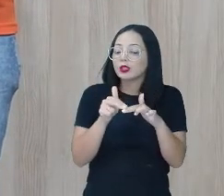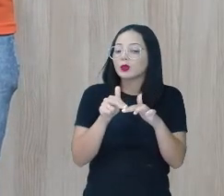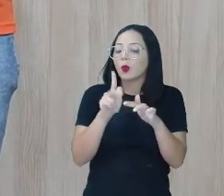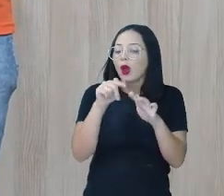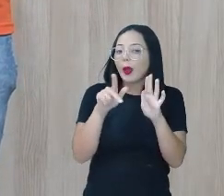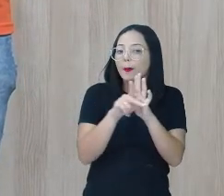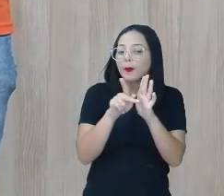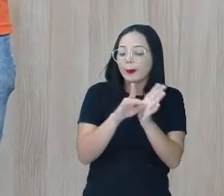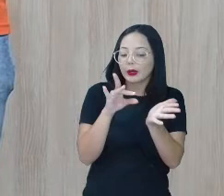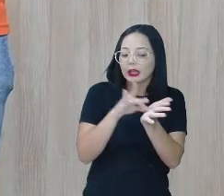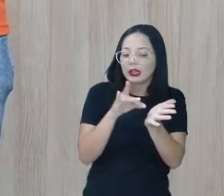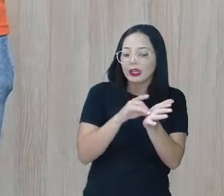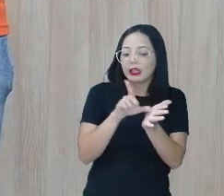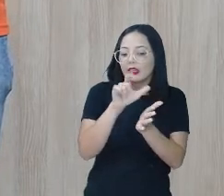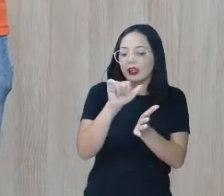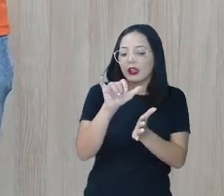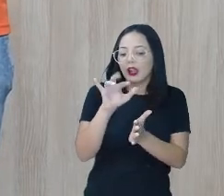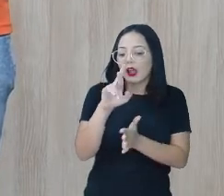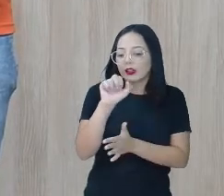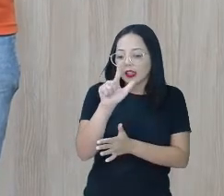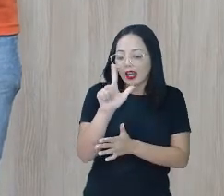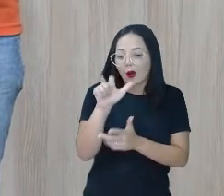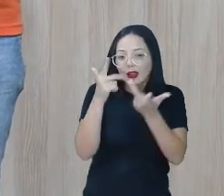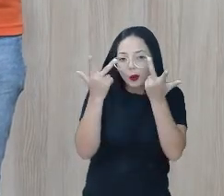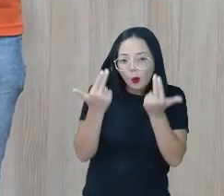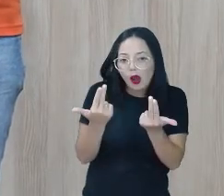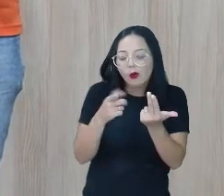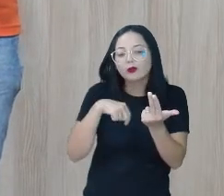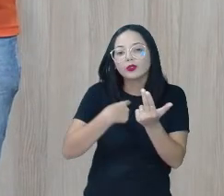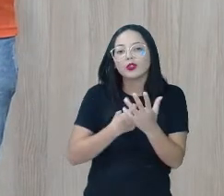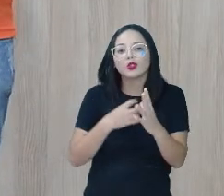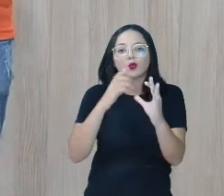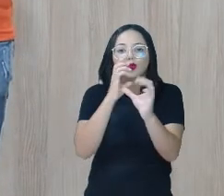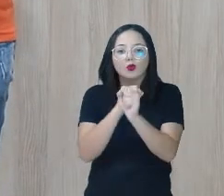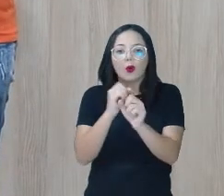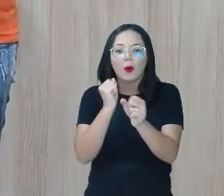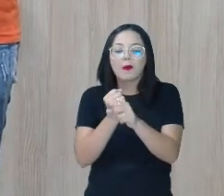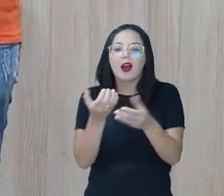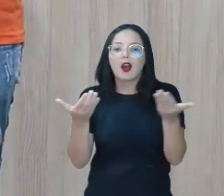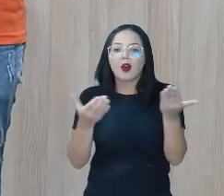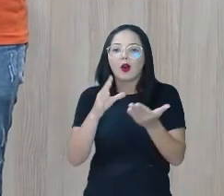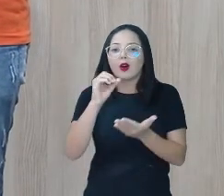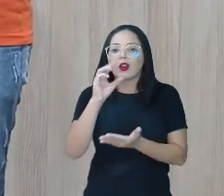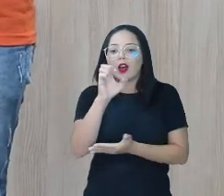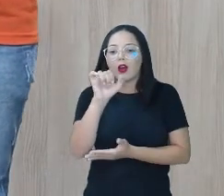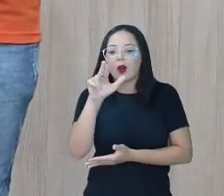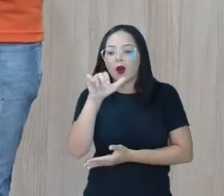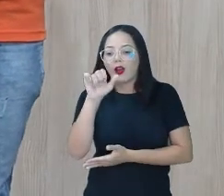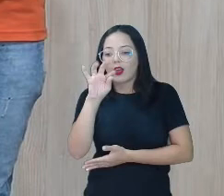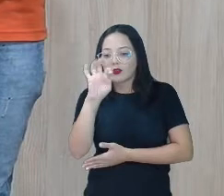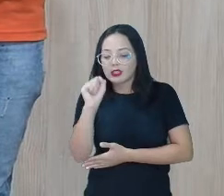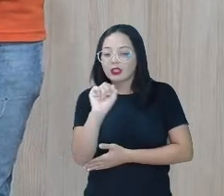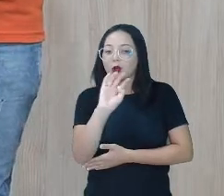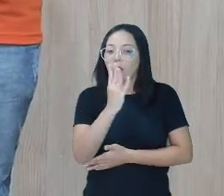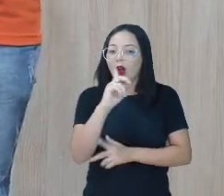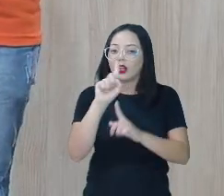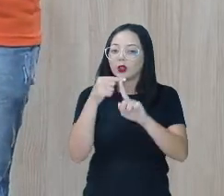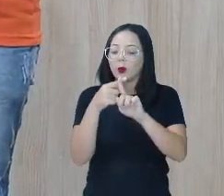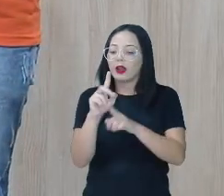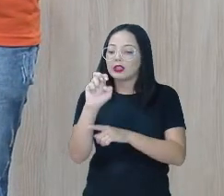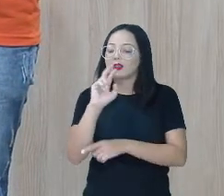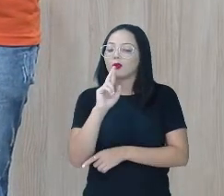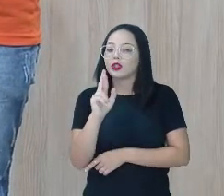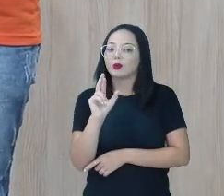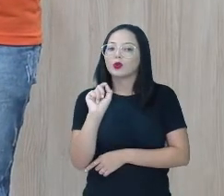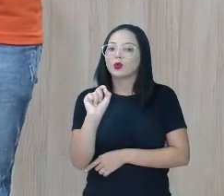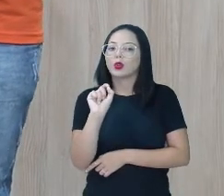a parte literal ela é igual, a gente vai somar aí os coeficientes, certo? 4 mais 5 é